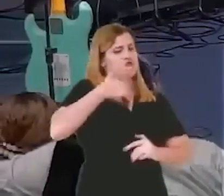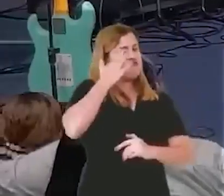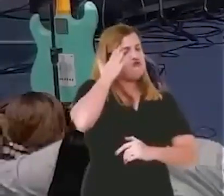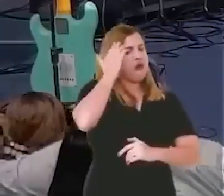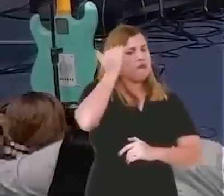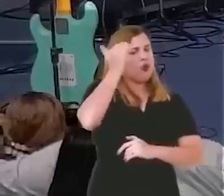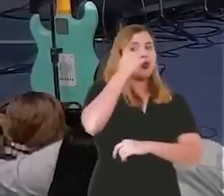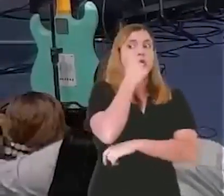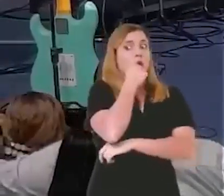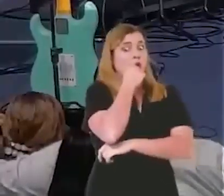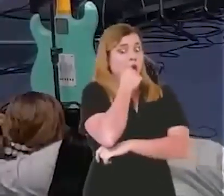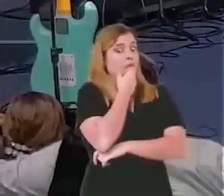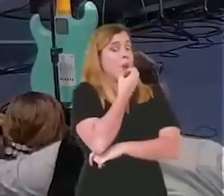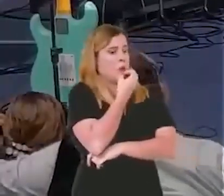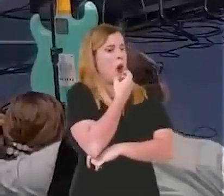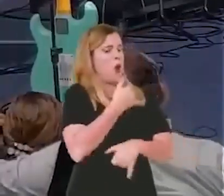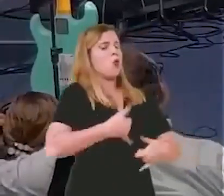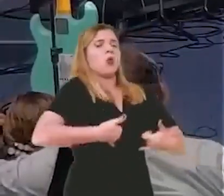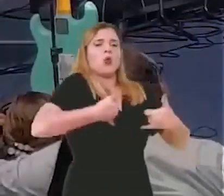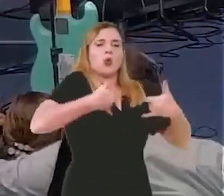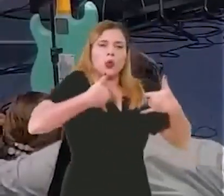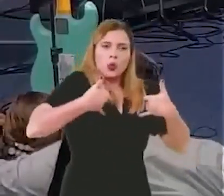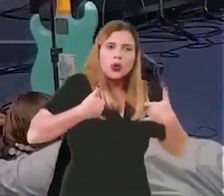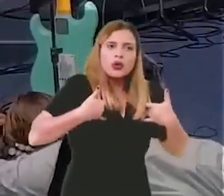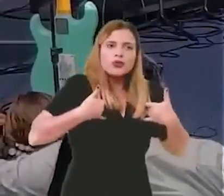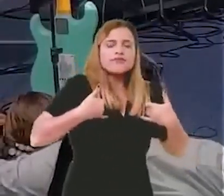Muitos outros já haviam se declarado Messias até João.